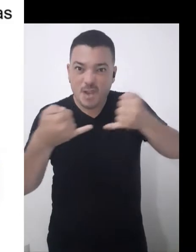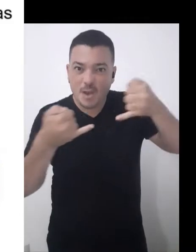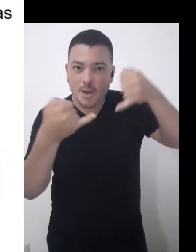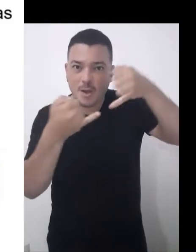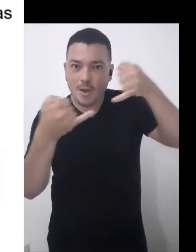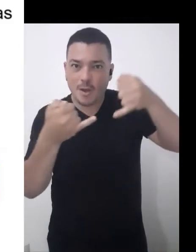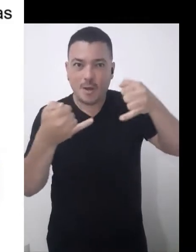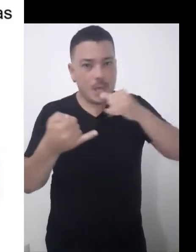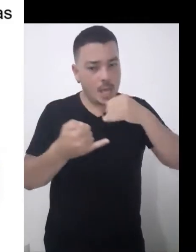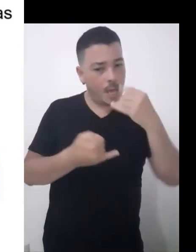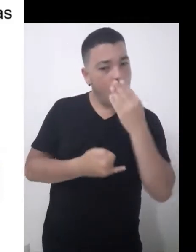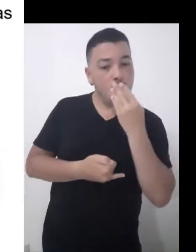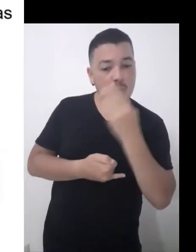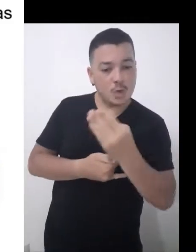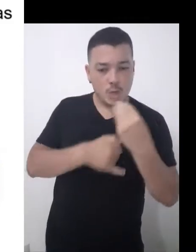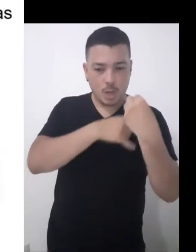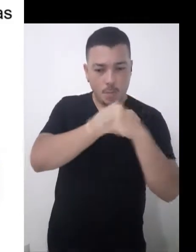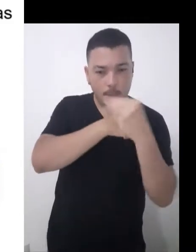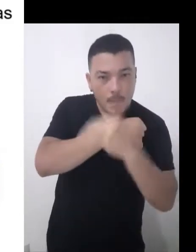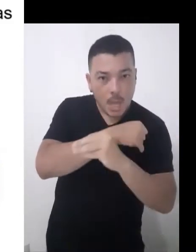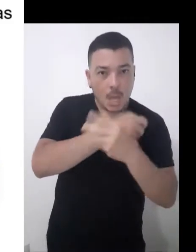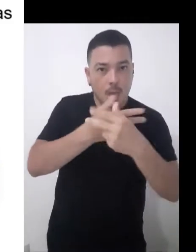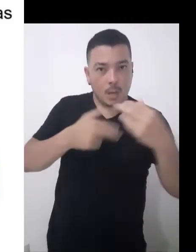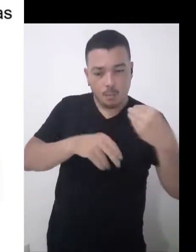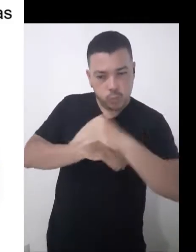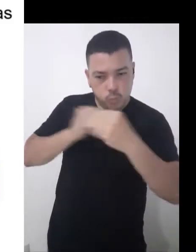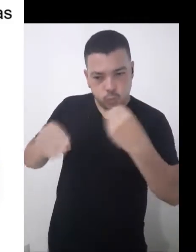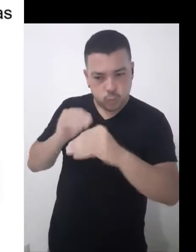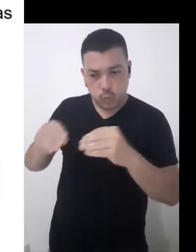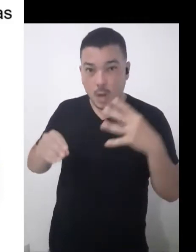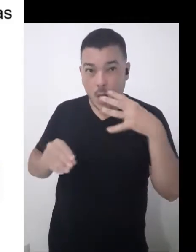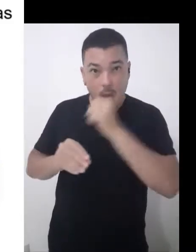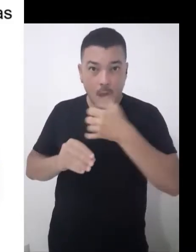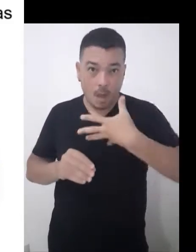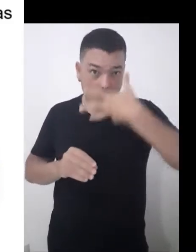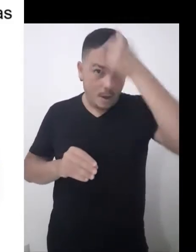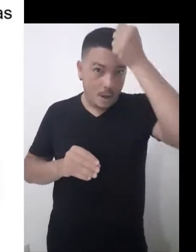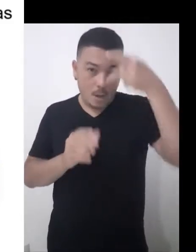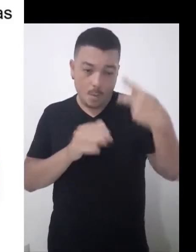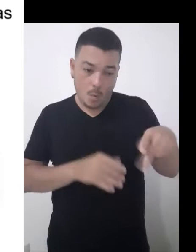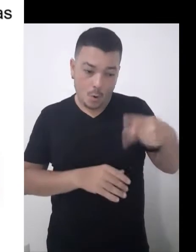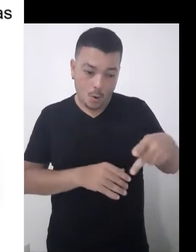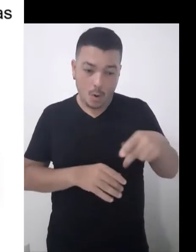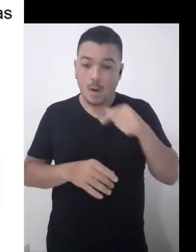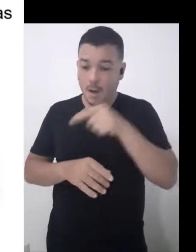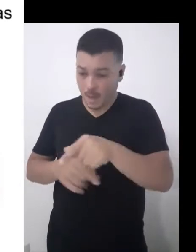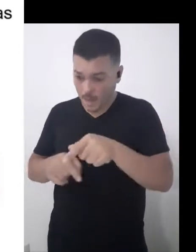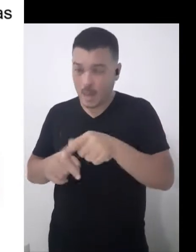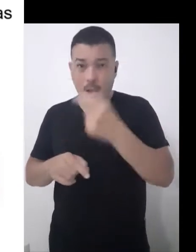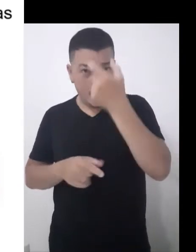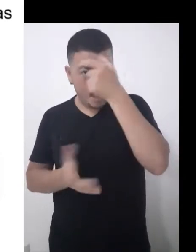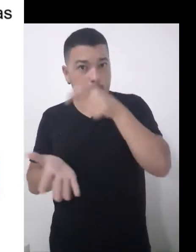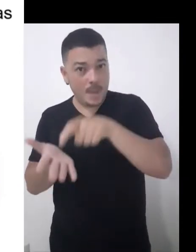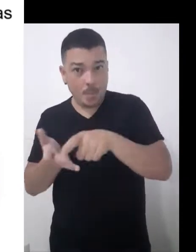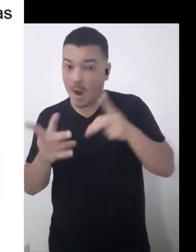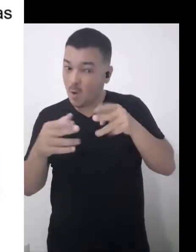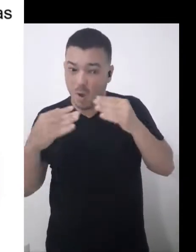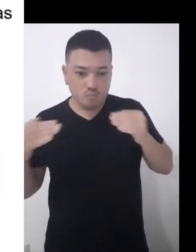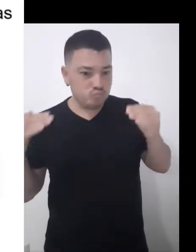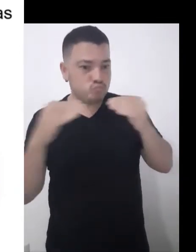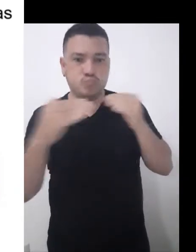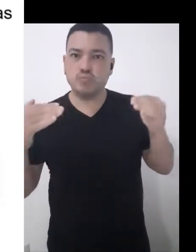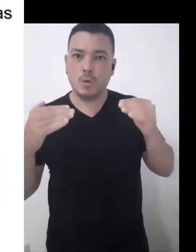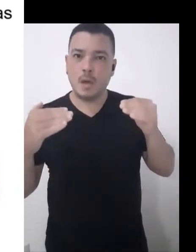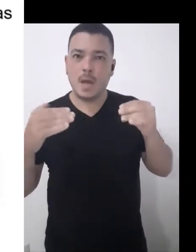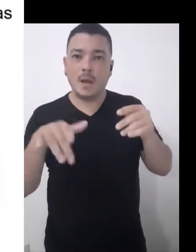né, dados, etc., em uma determinada velocidade, em uma determinada taxa de envio. Se minha memória RAM é síncrona, ela